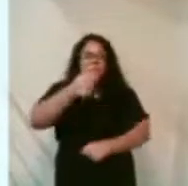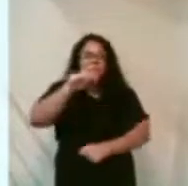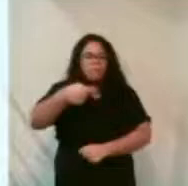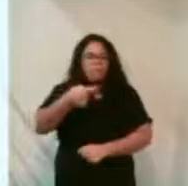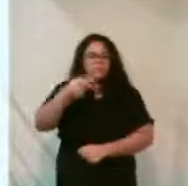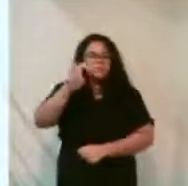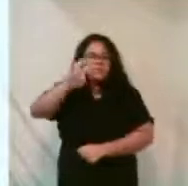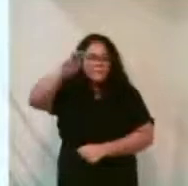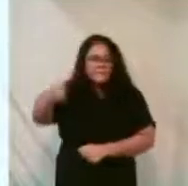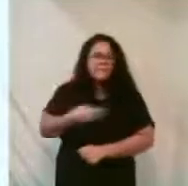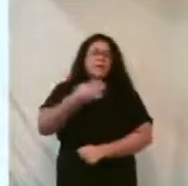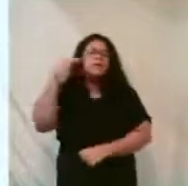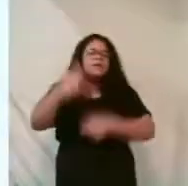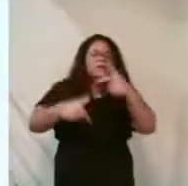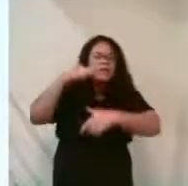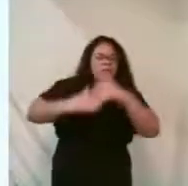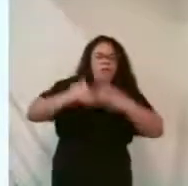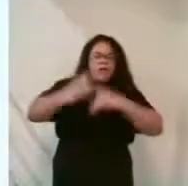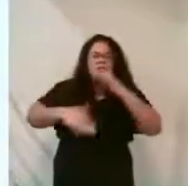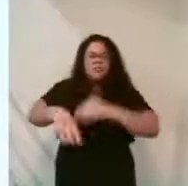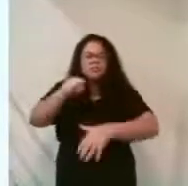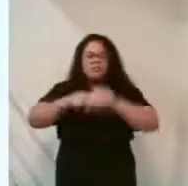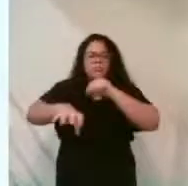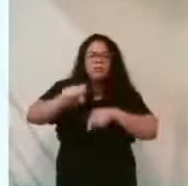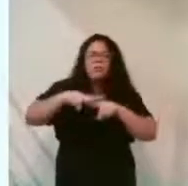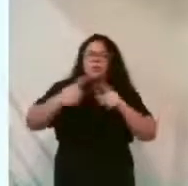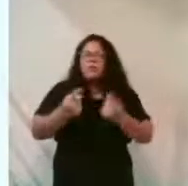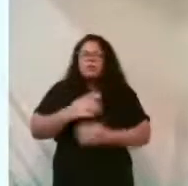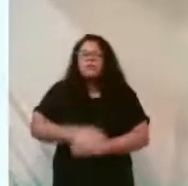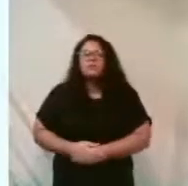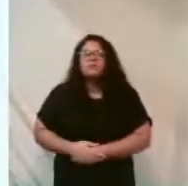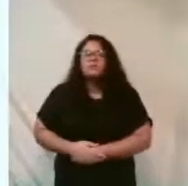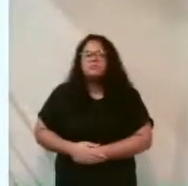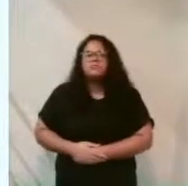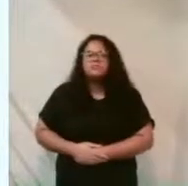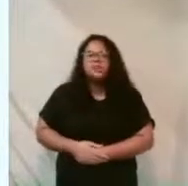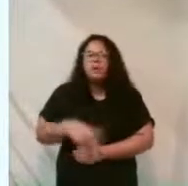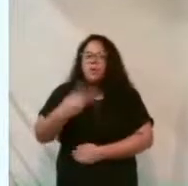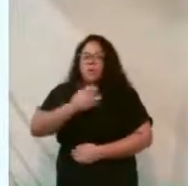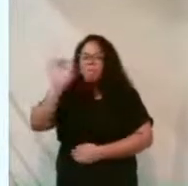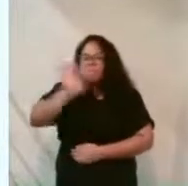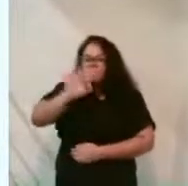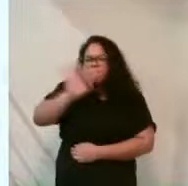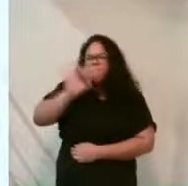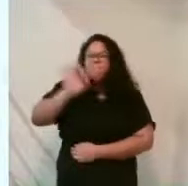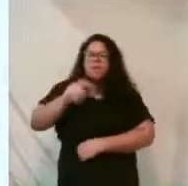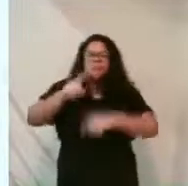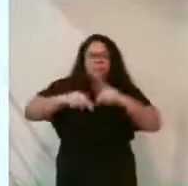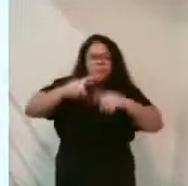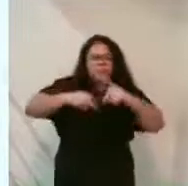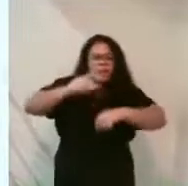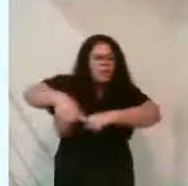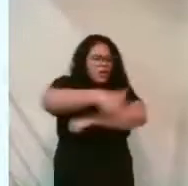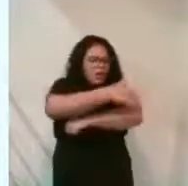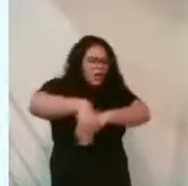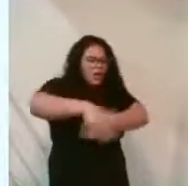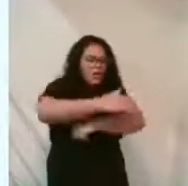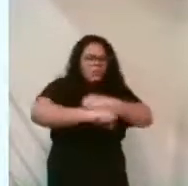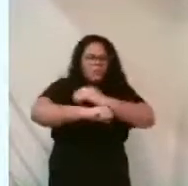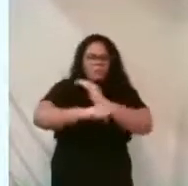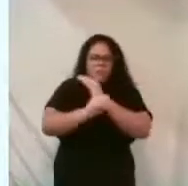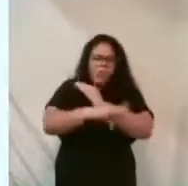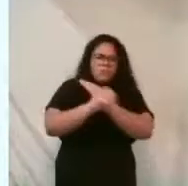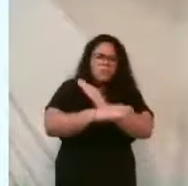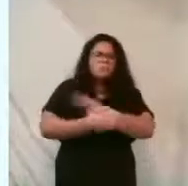materiais recicláveis, vivendo somente dos 2% dos materiais recicláveis coletados nas ruas, nos lixões,